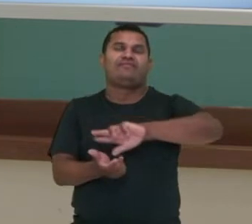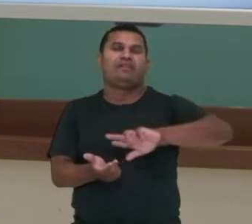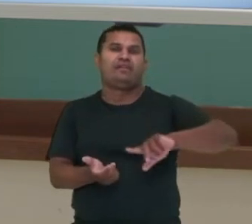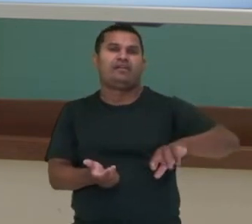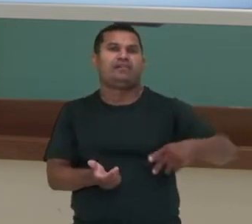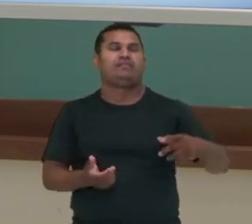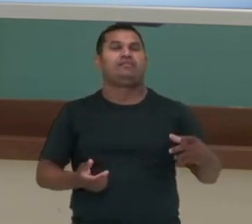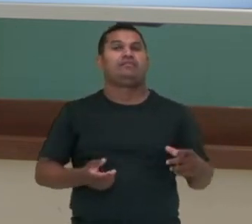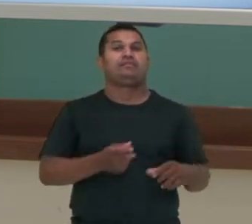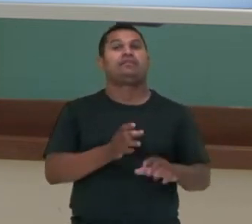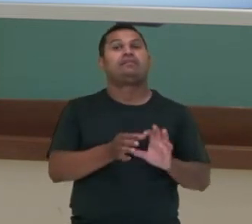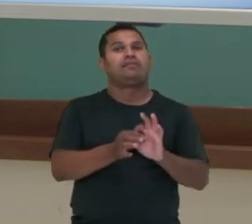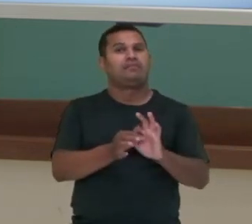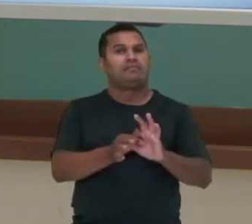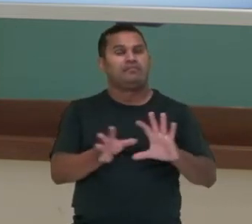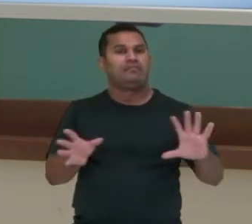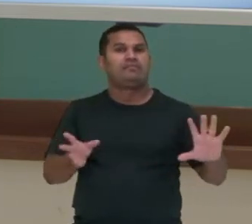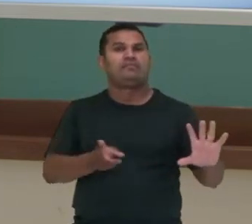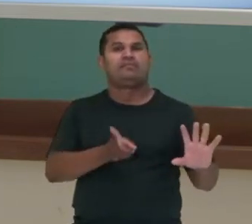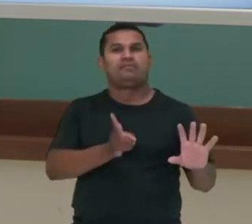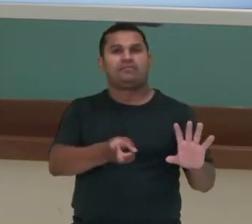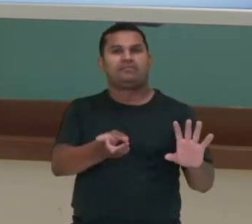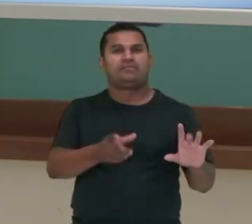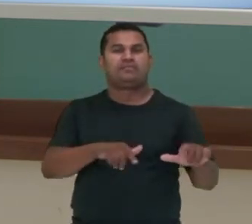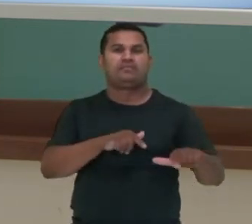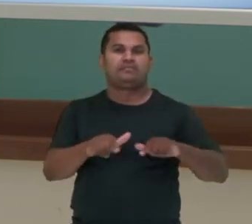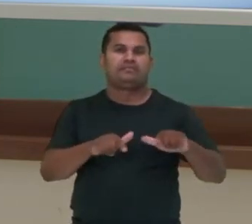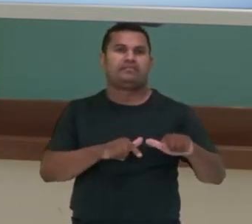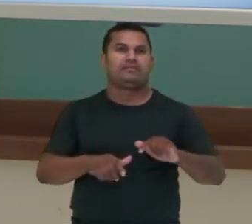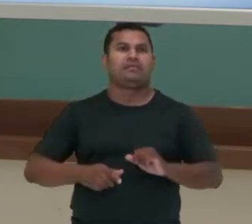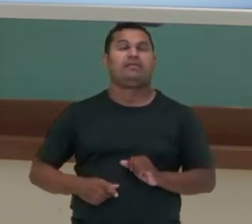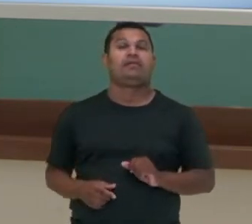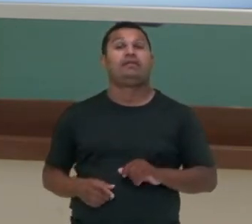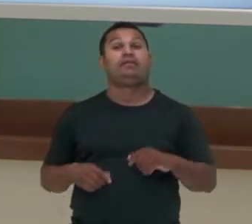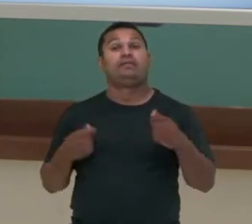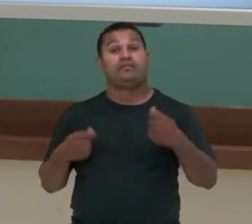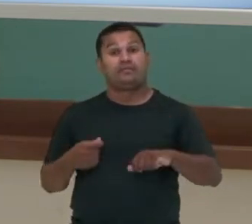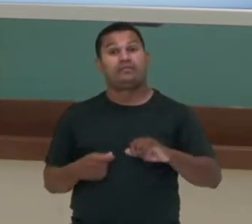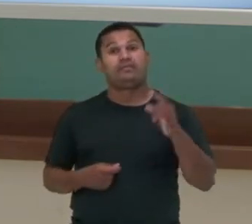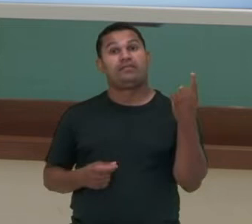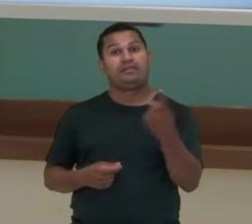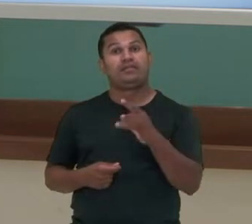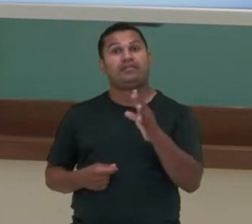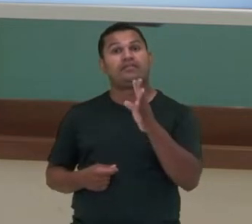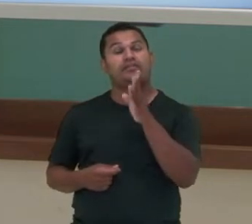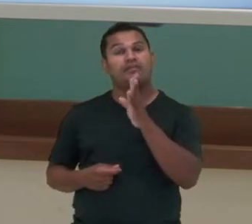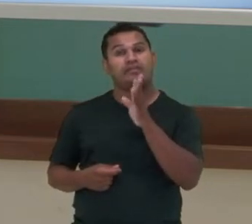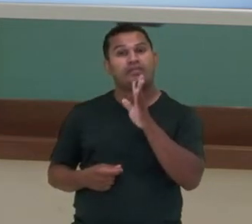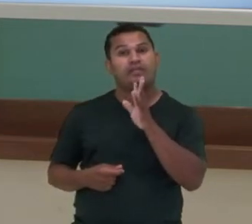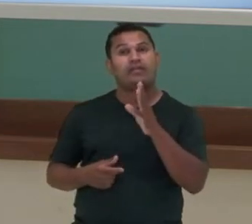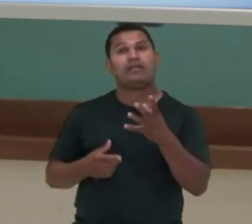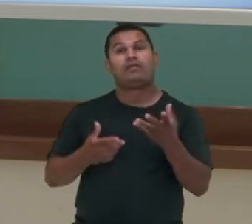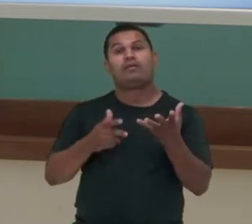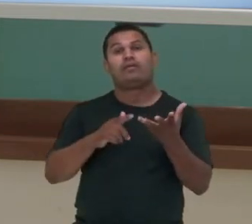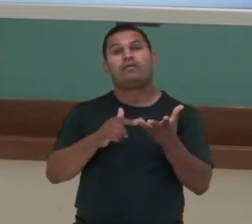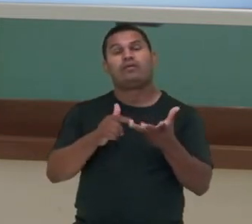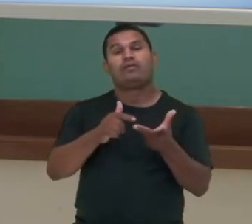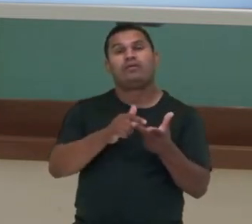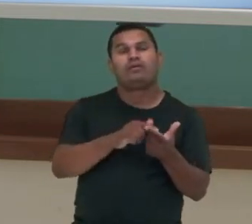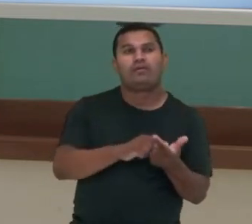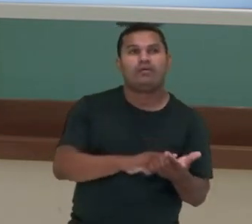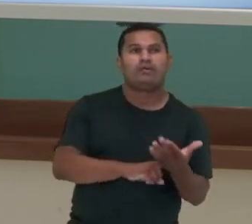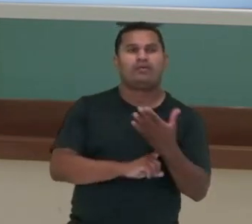permitir essa vida no planeta. Por isso é importante a gente conhecer quais são essas características. É necessário ter